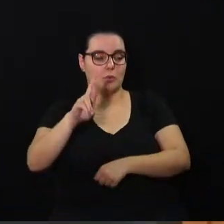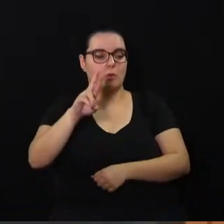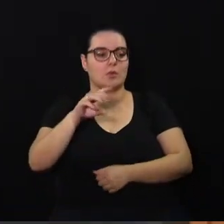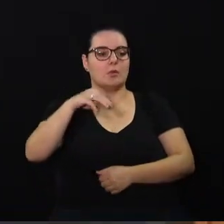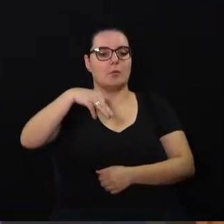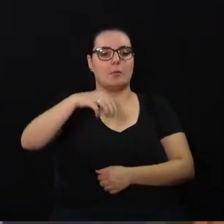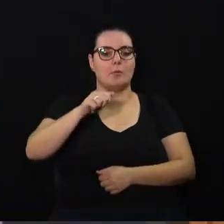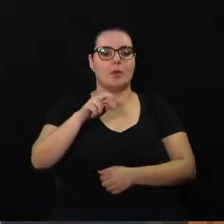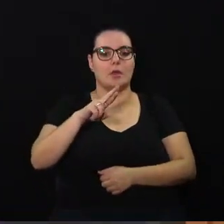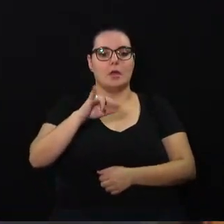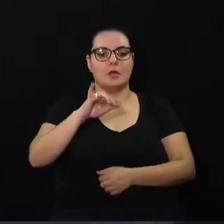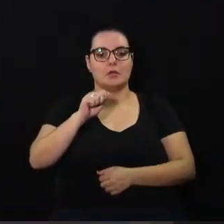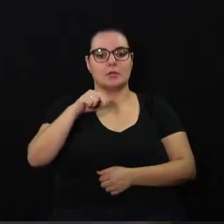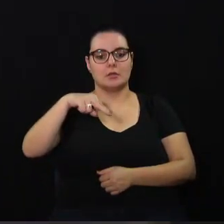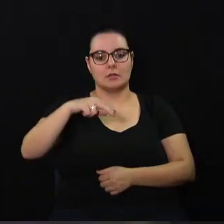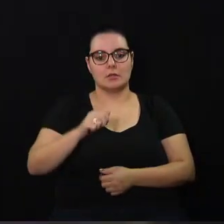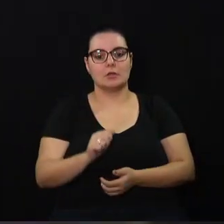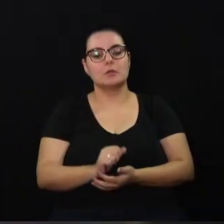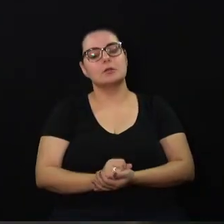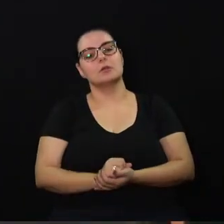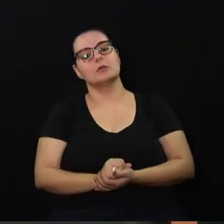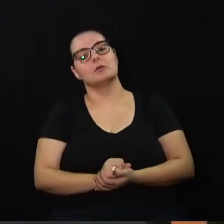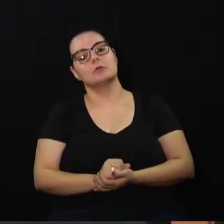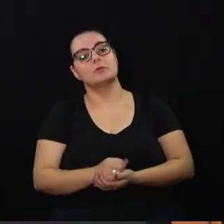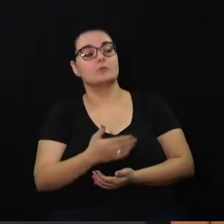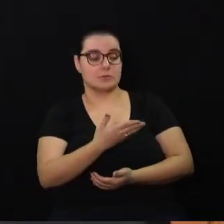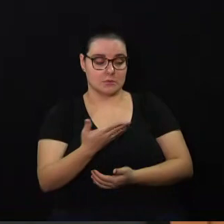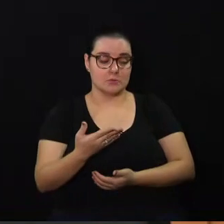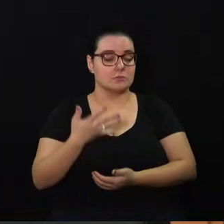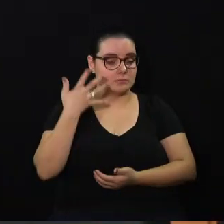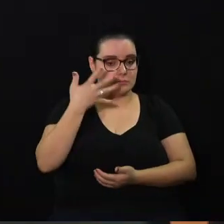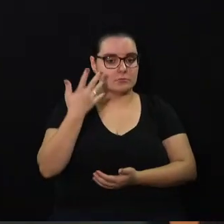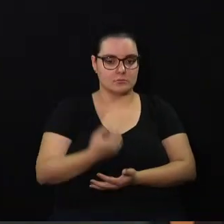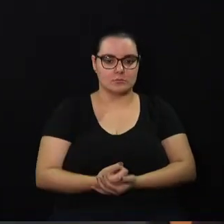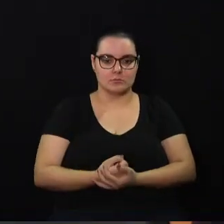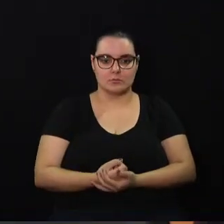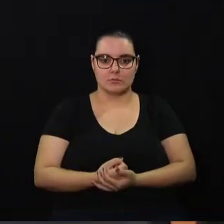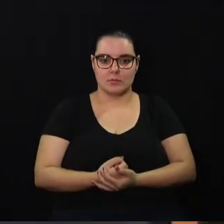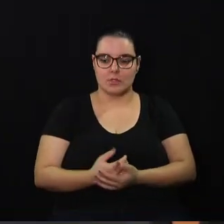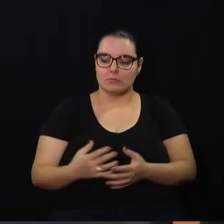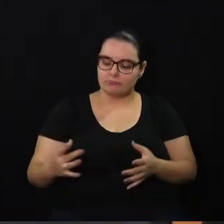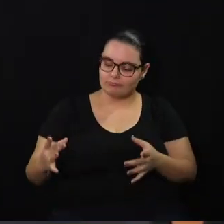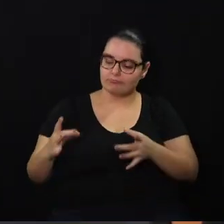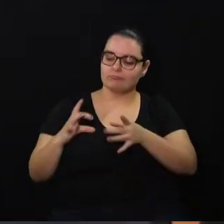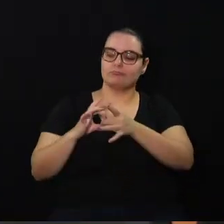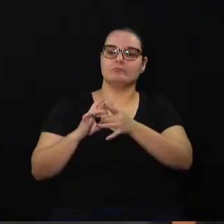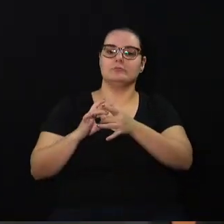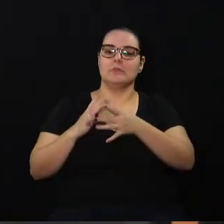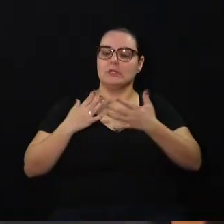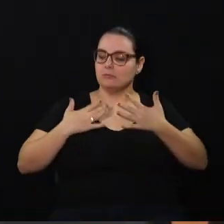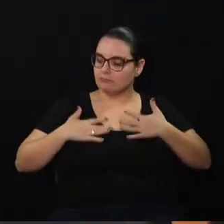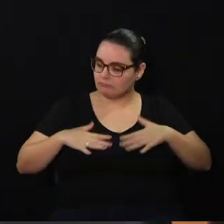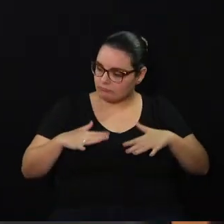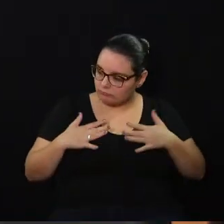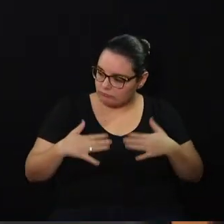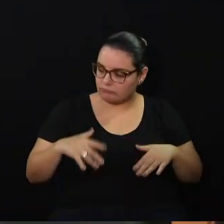aqui hoje que validou o meu sentimento as minhas preocupações